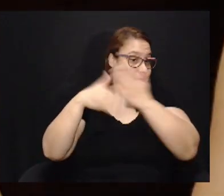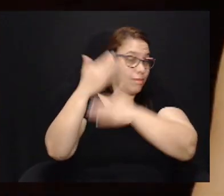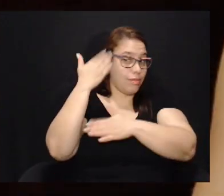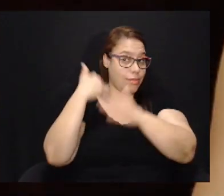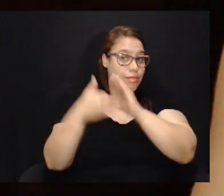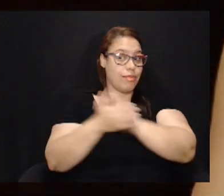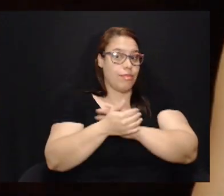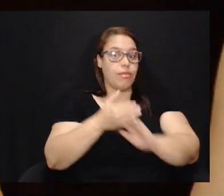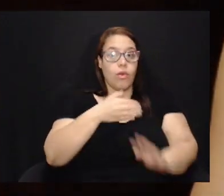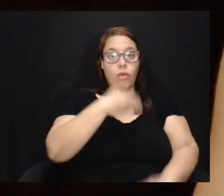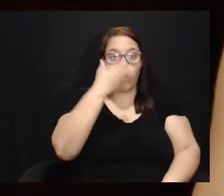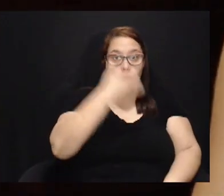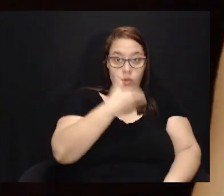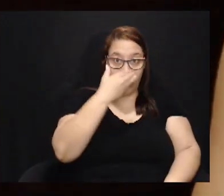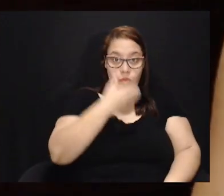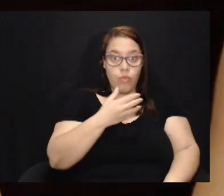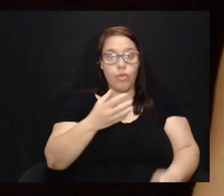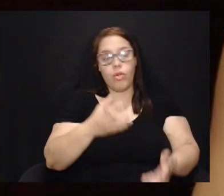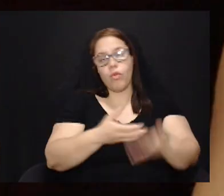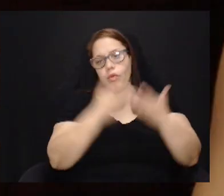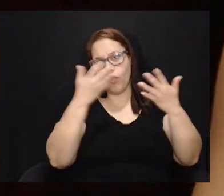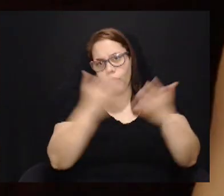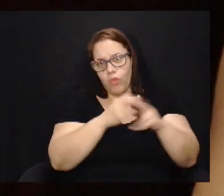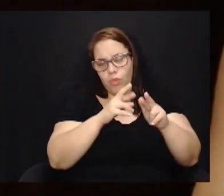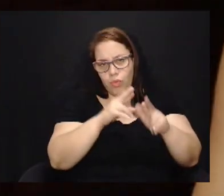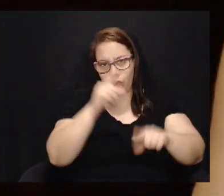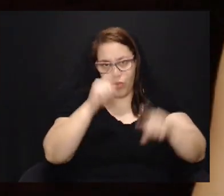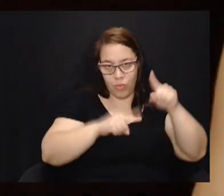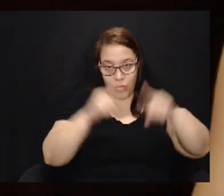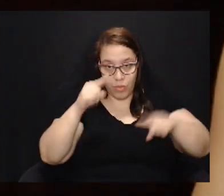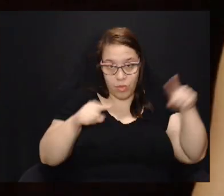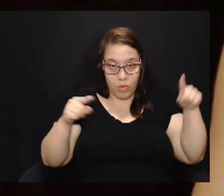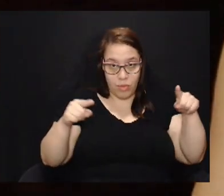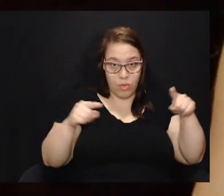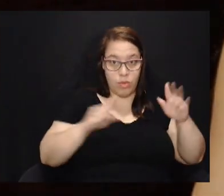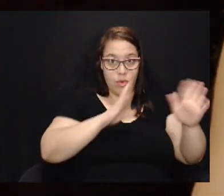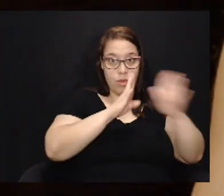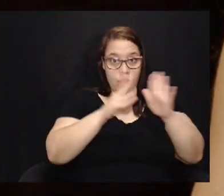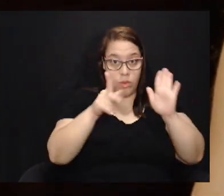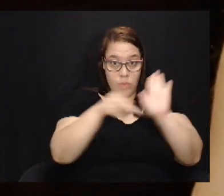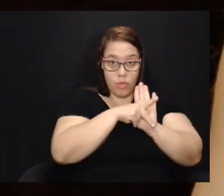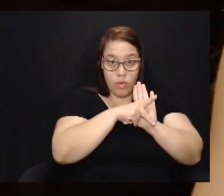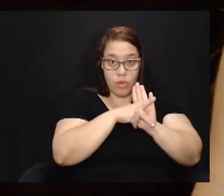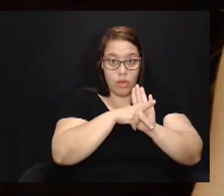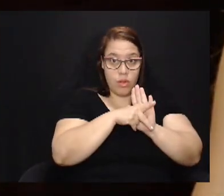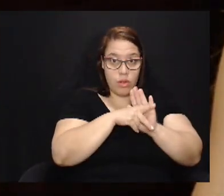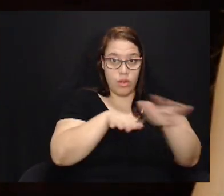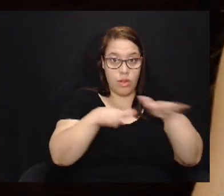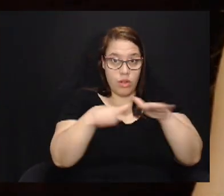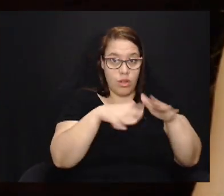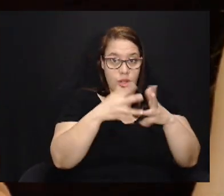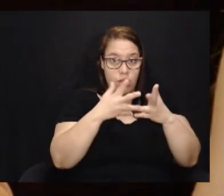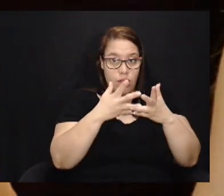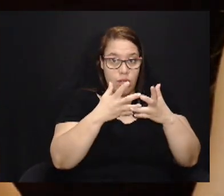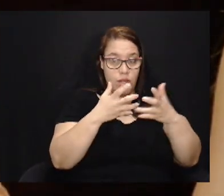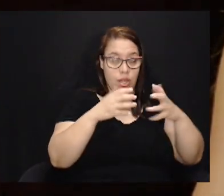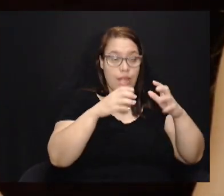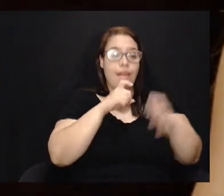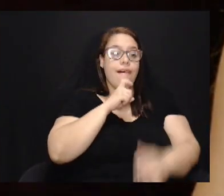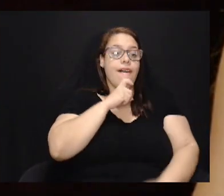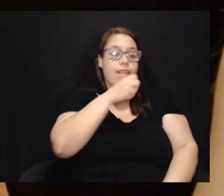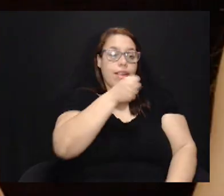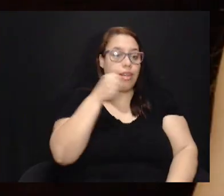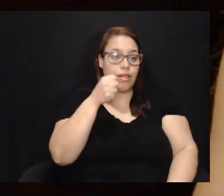frutas, verduras, sazonalidade, aqueles da estação, daquele momento, eles vão estragar na geladeira, né? Então, por isso,